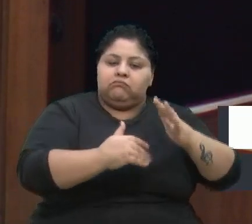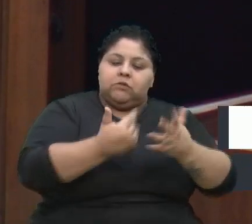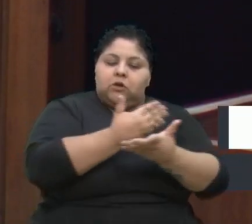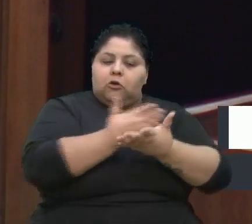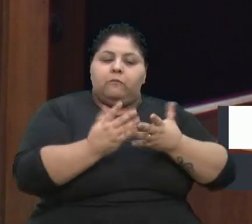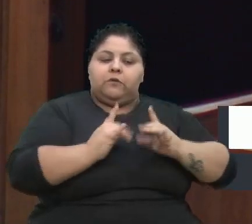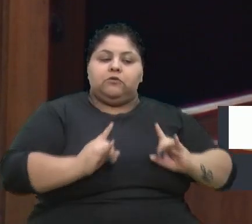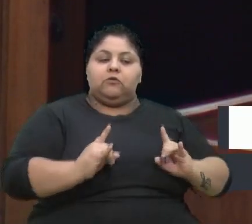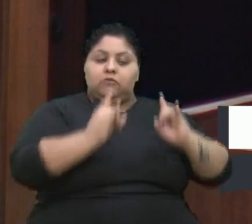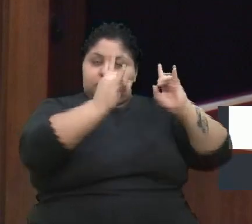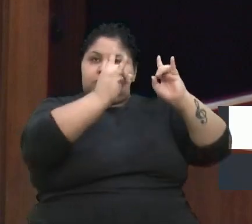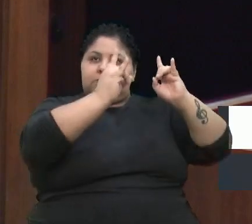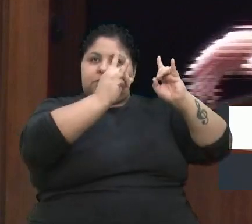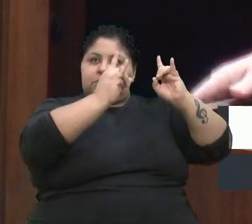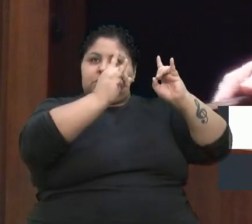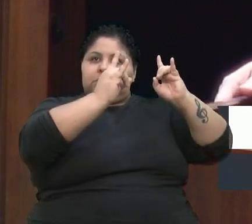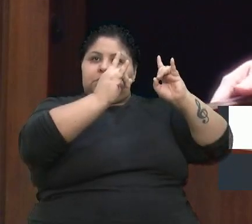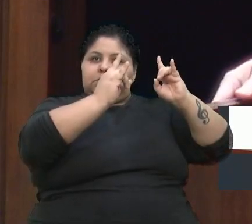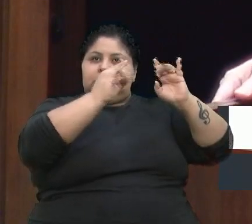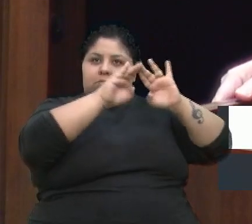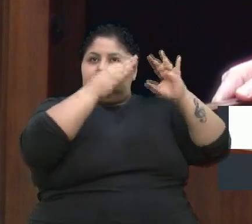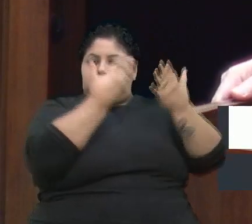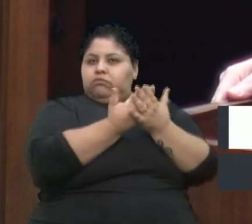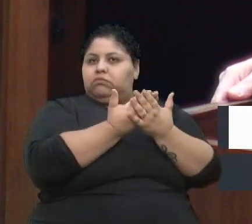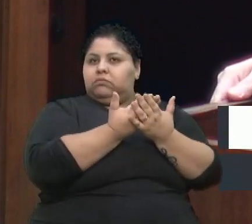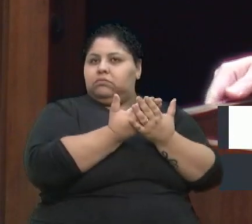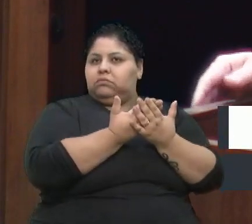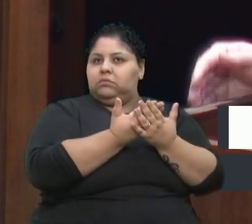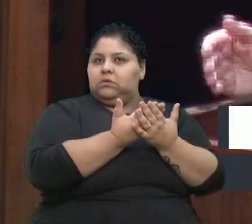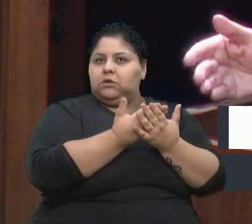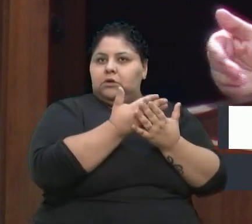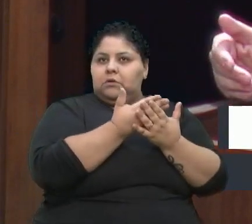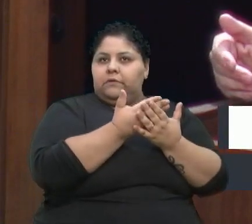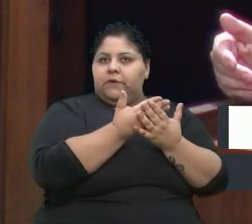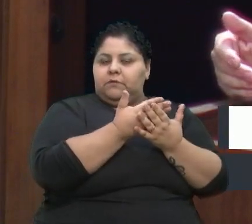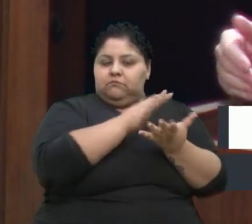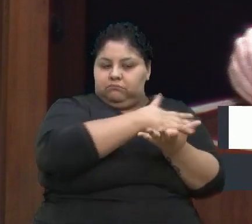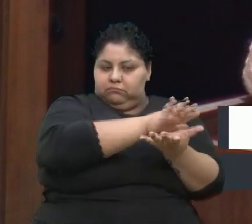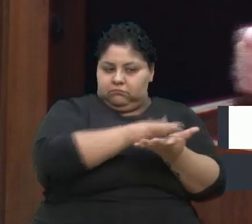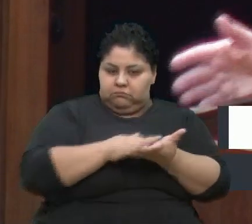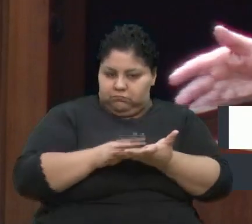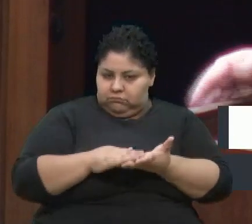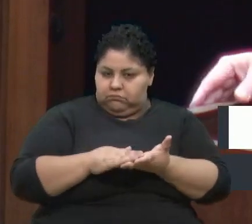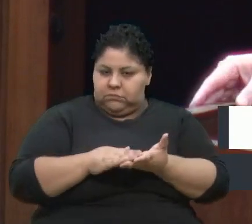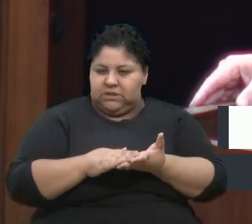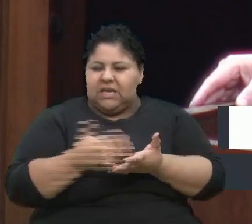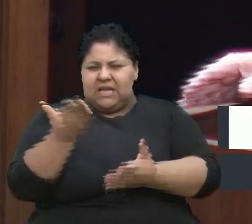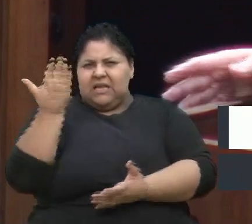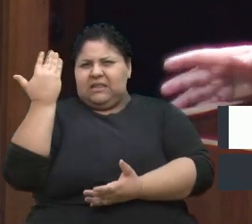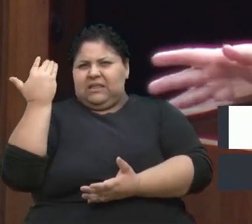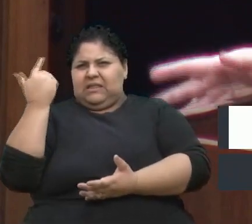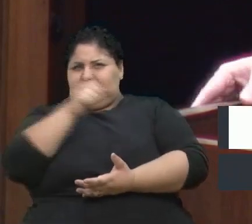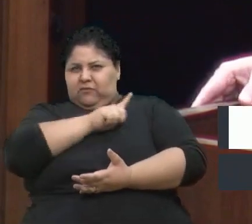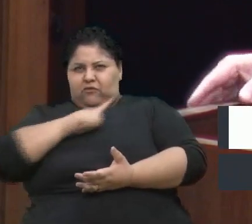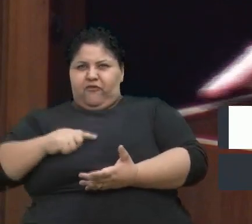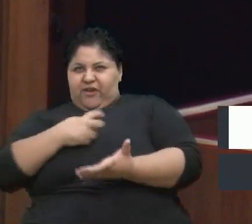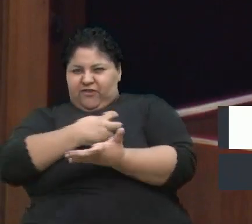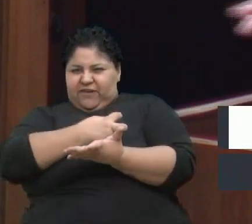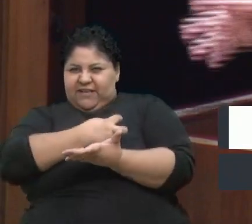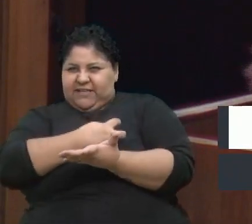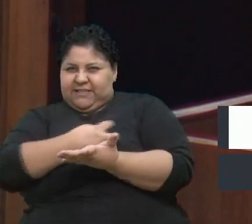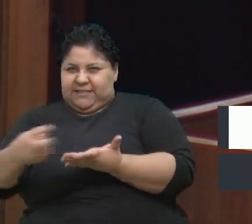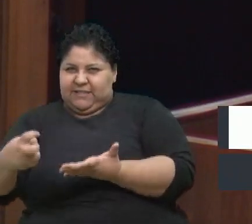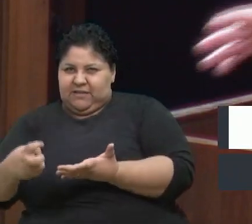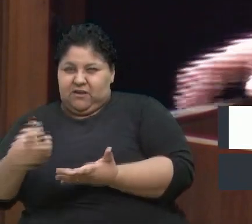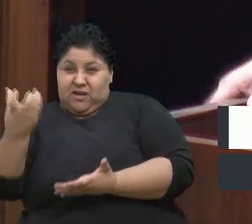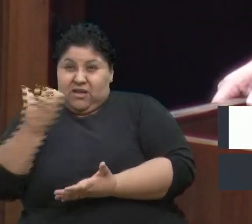escola. Pois bem, na época do governo Cassado, foi entrado com uma ação e tentado demolir aquela escola, enfim, acabamos